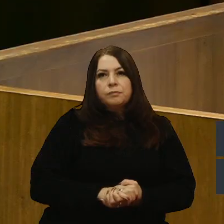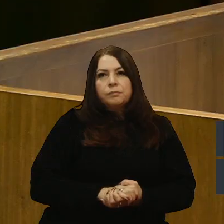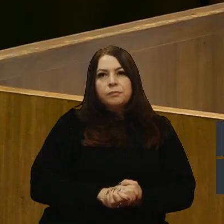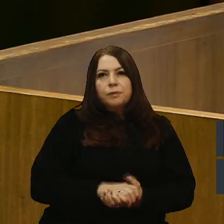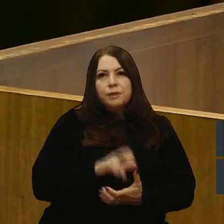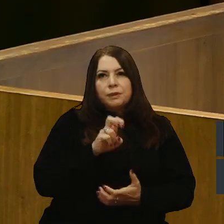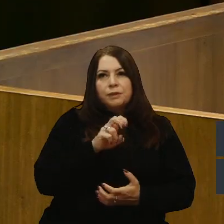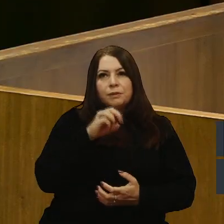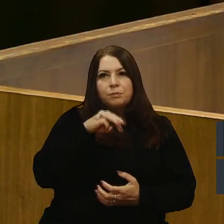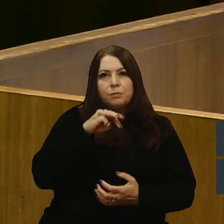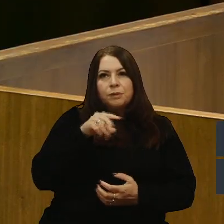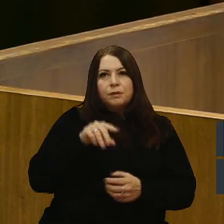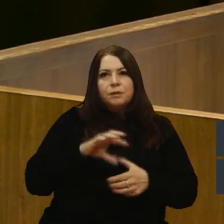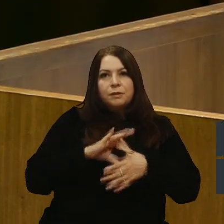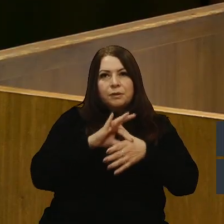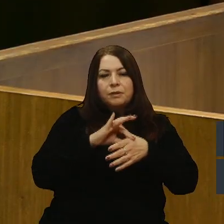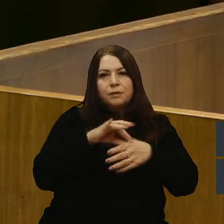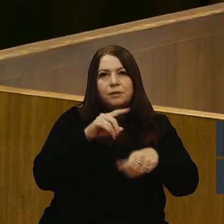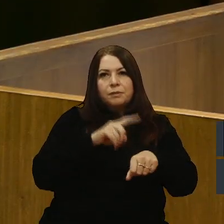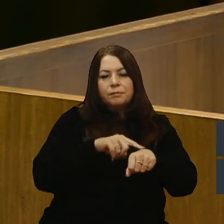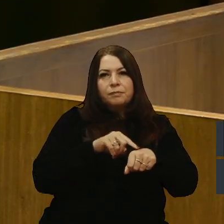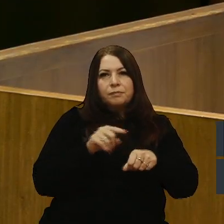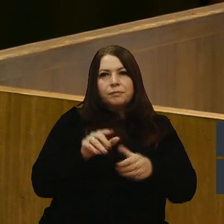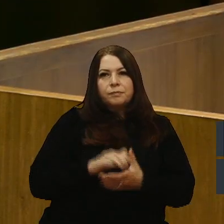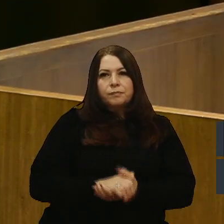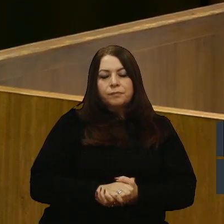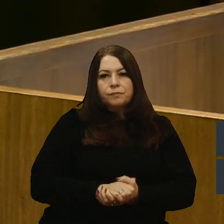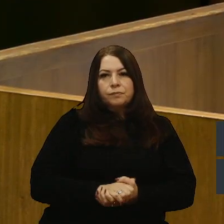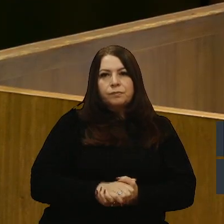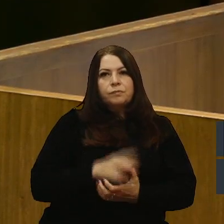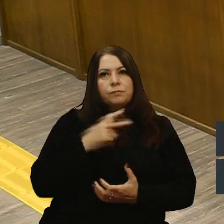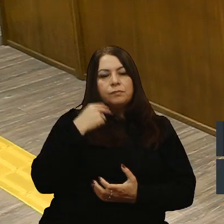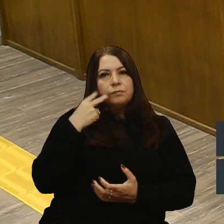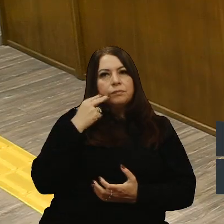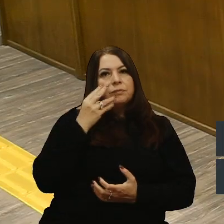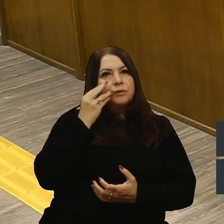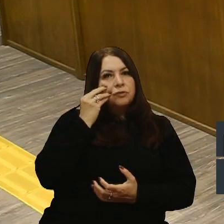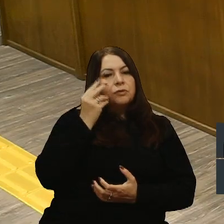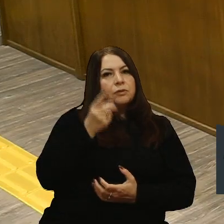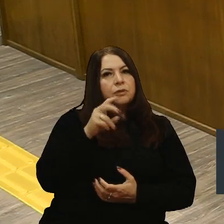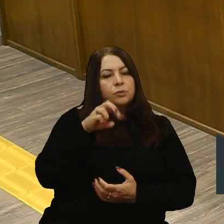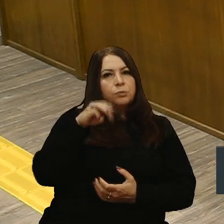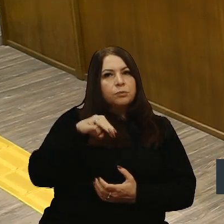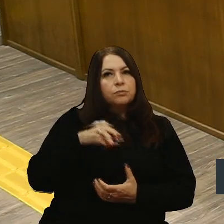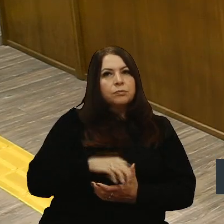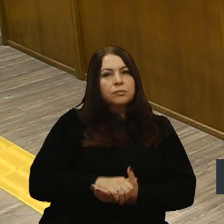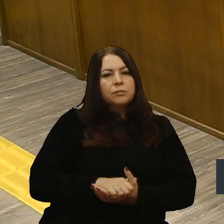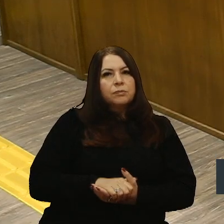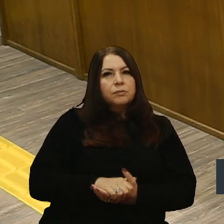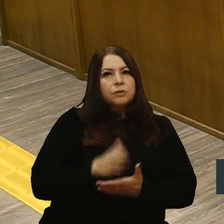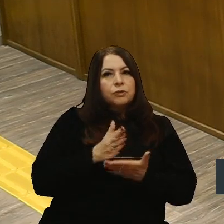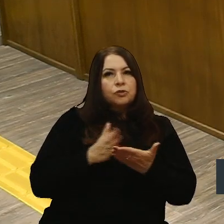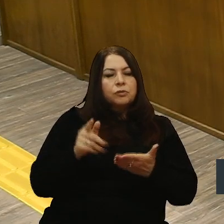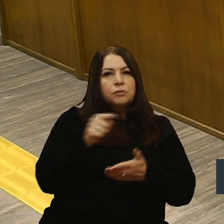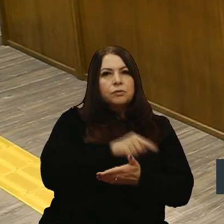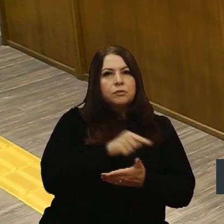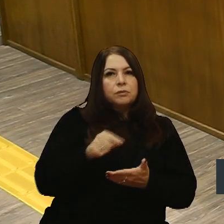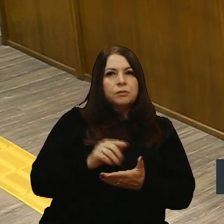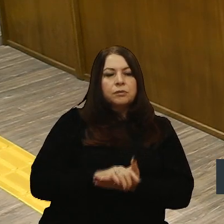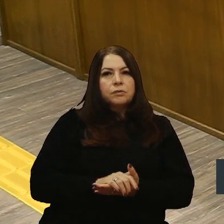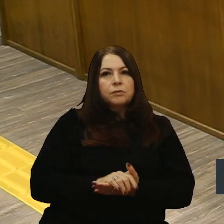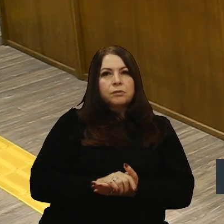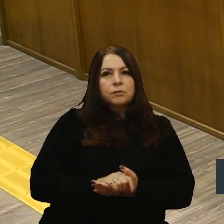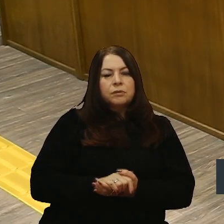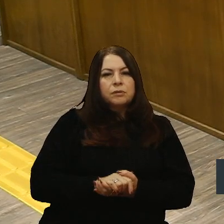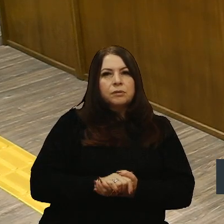5 minutos de uma declaração de líder. Vereador Jack, os 5 minutos eles têm que ser divididos no momento, e a sua